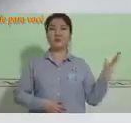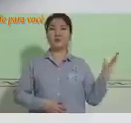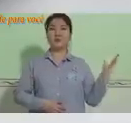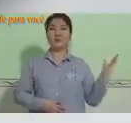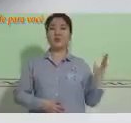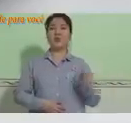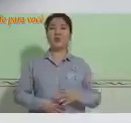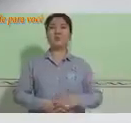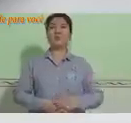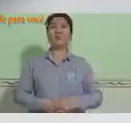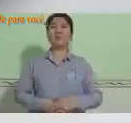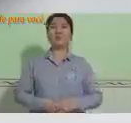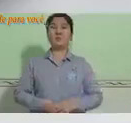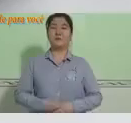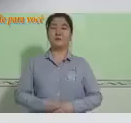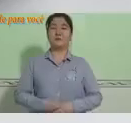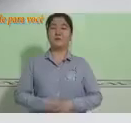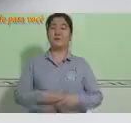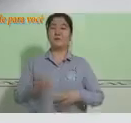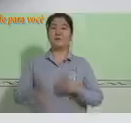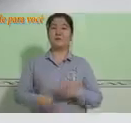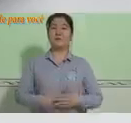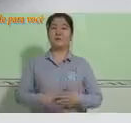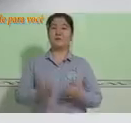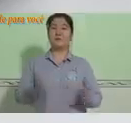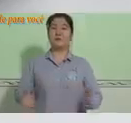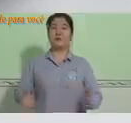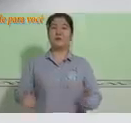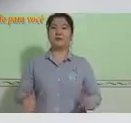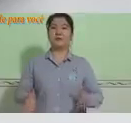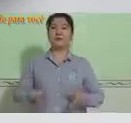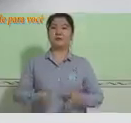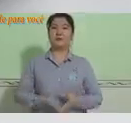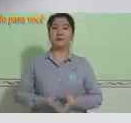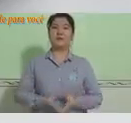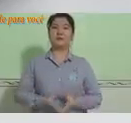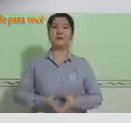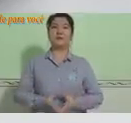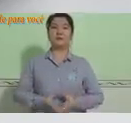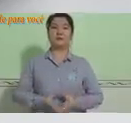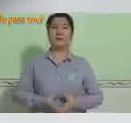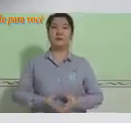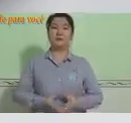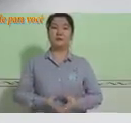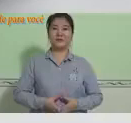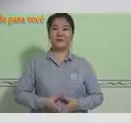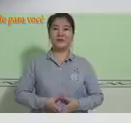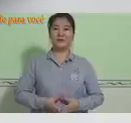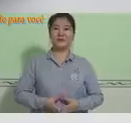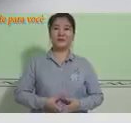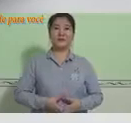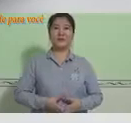Em entenda como é feito o espermograma e